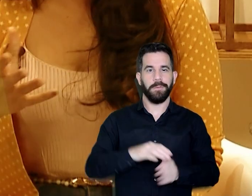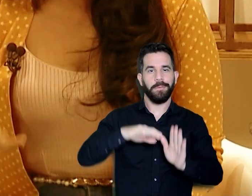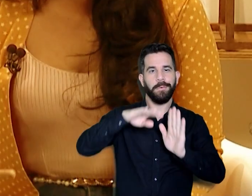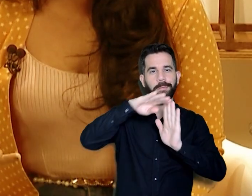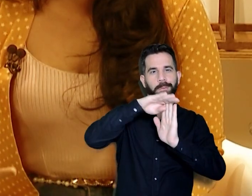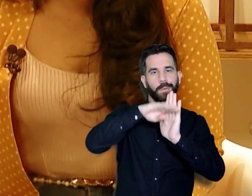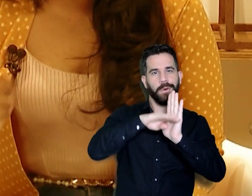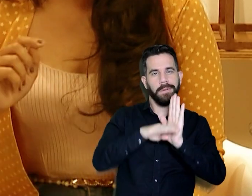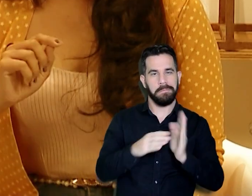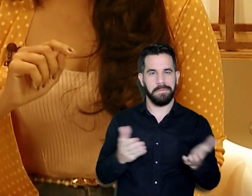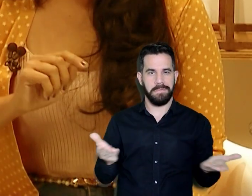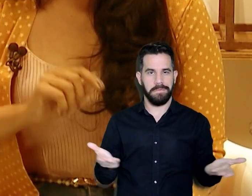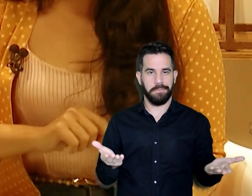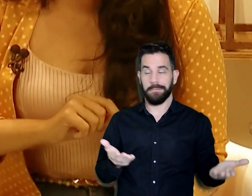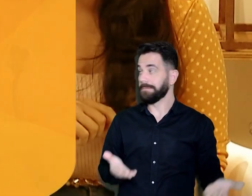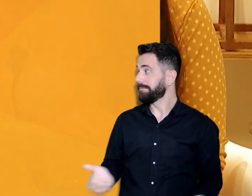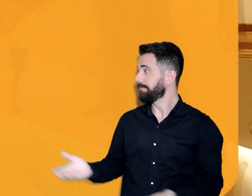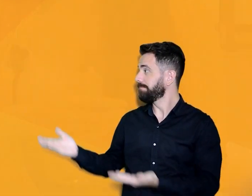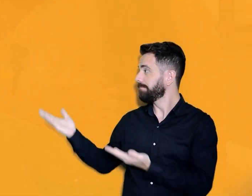A seguir,